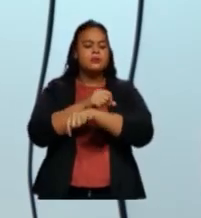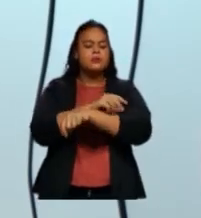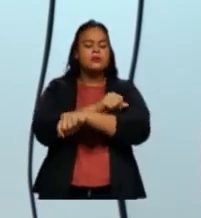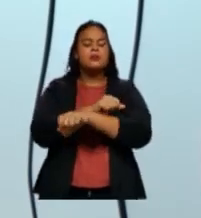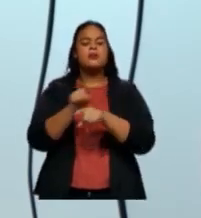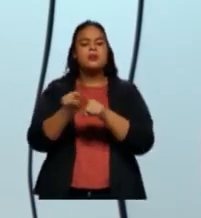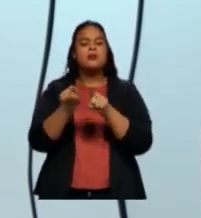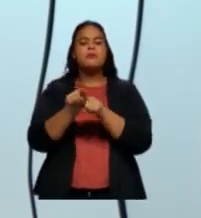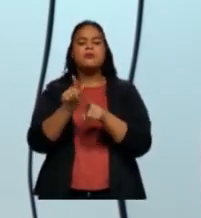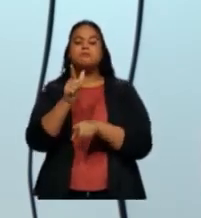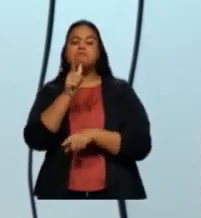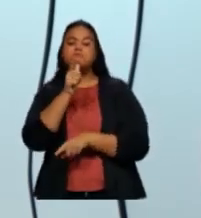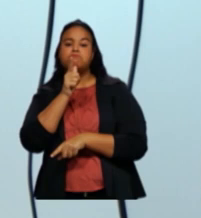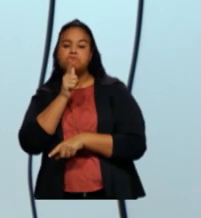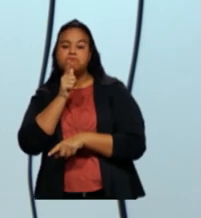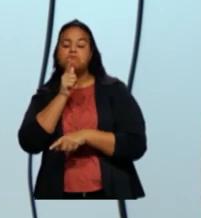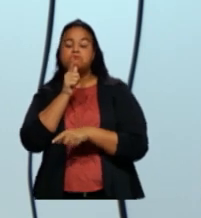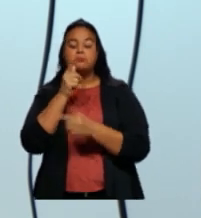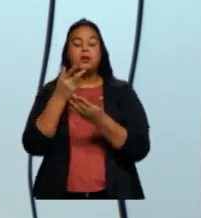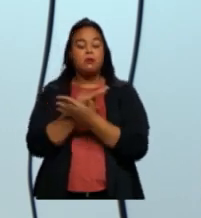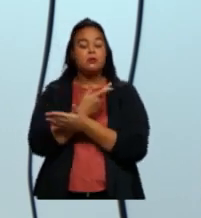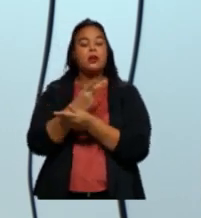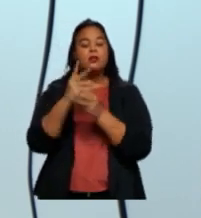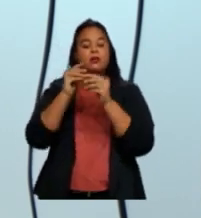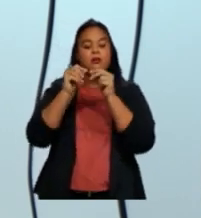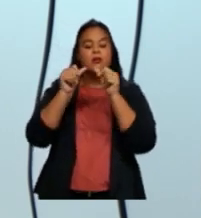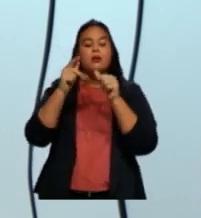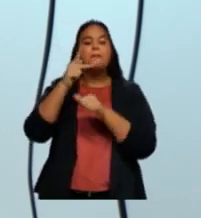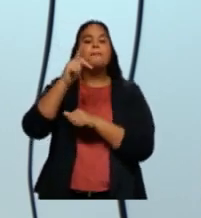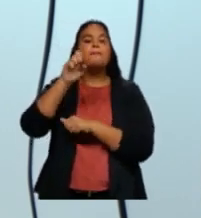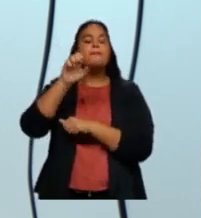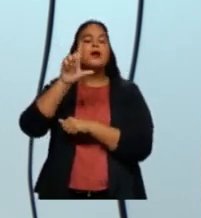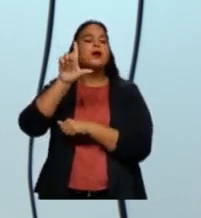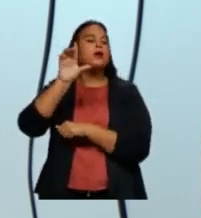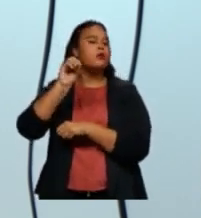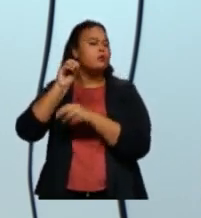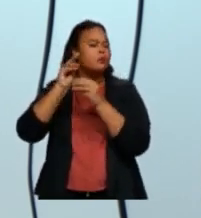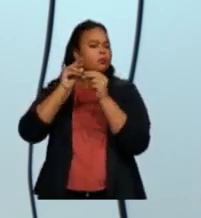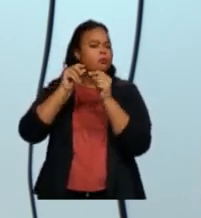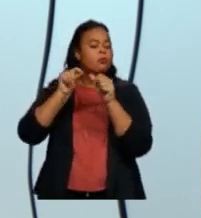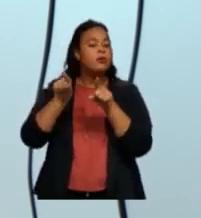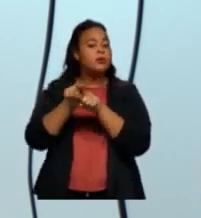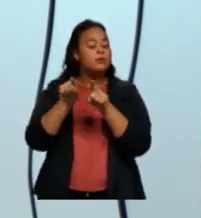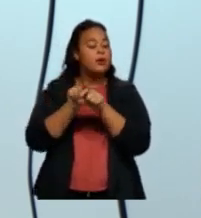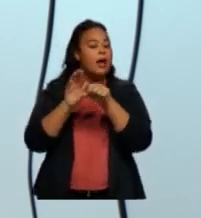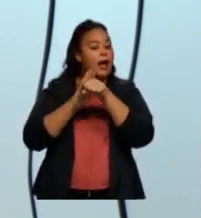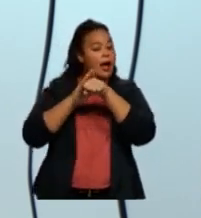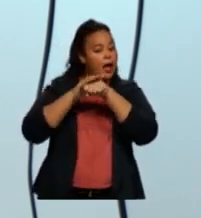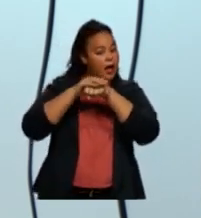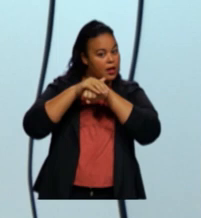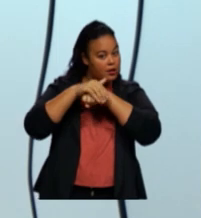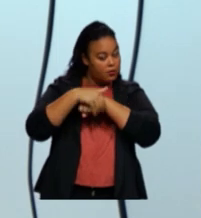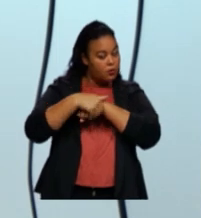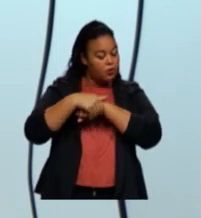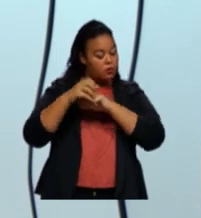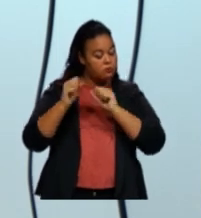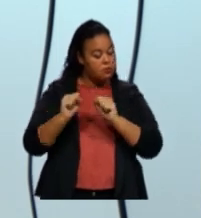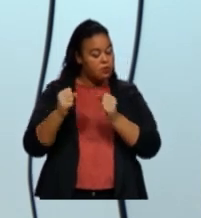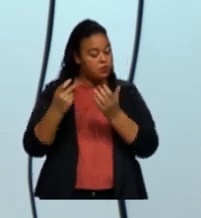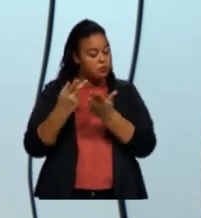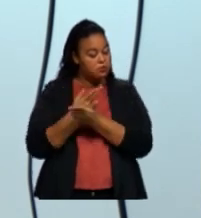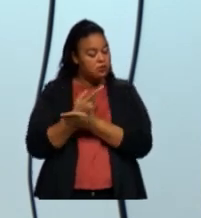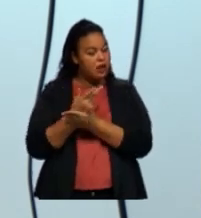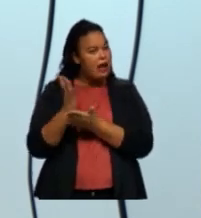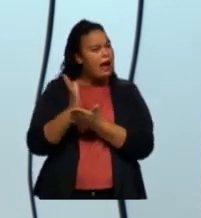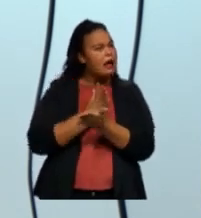órgãos sexuais. E também pode acontecer durante a noite, ou às vezes